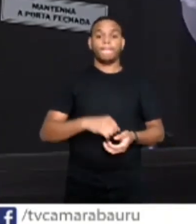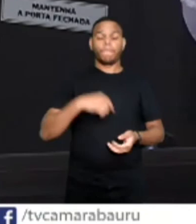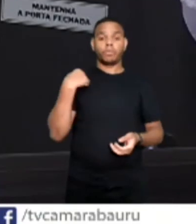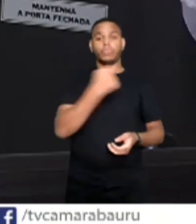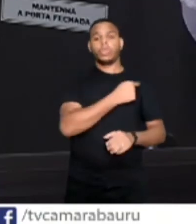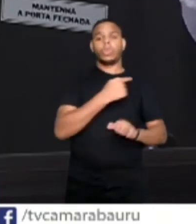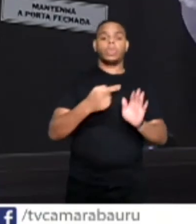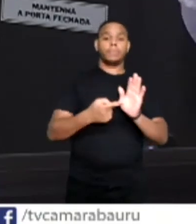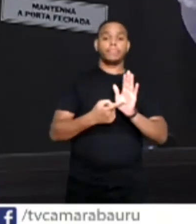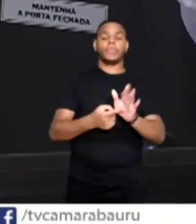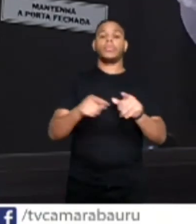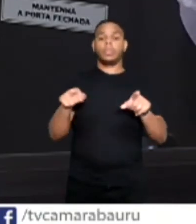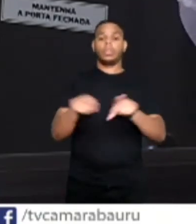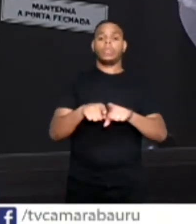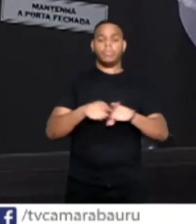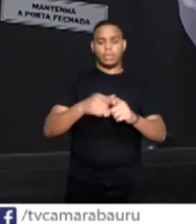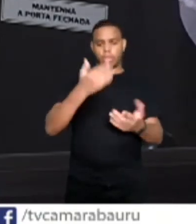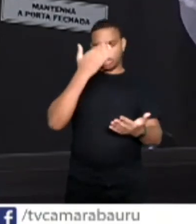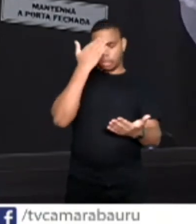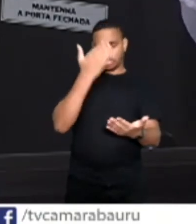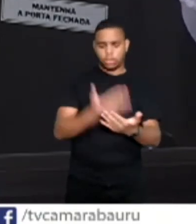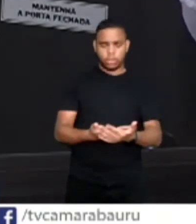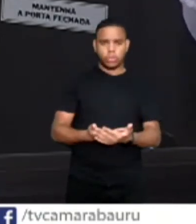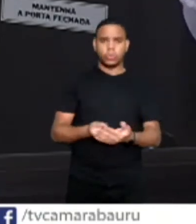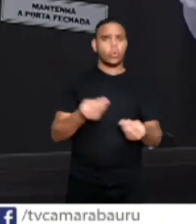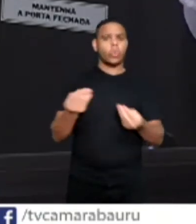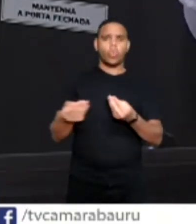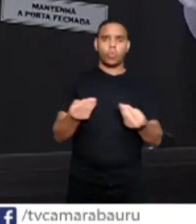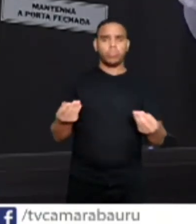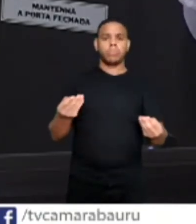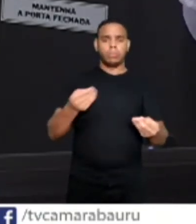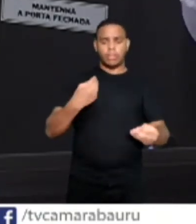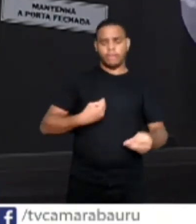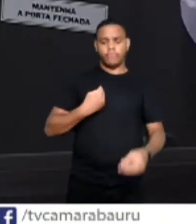e acreditar que a beleza da vida